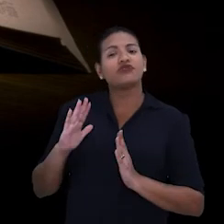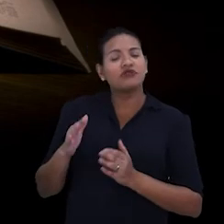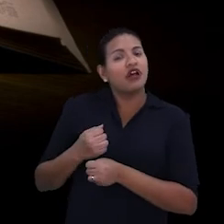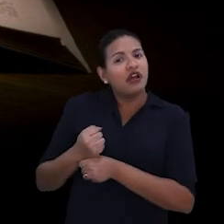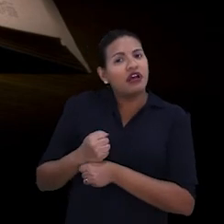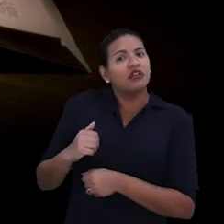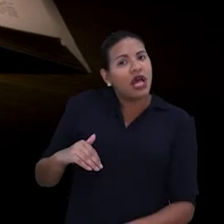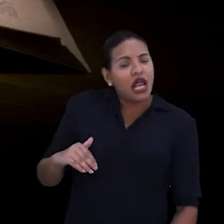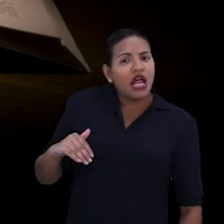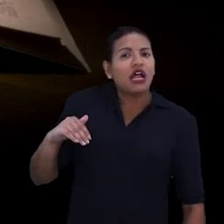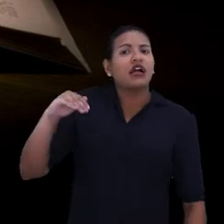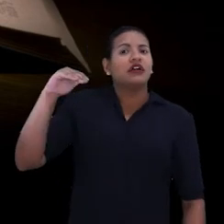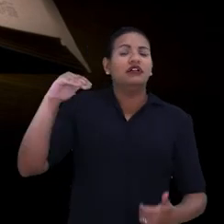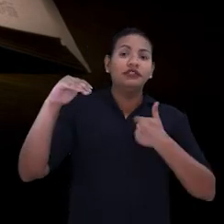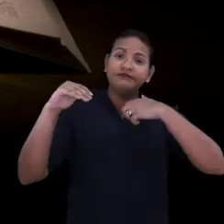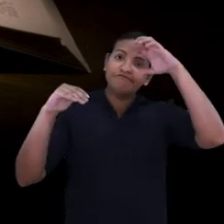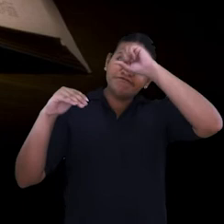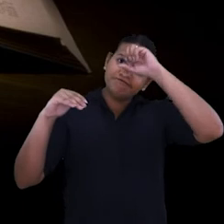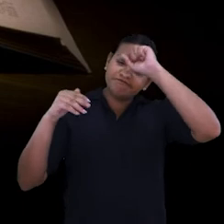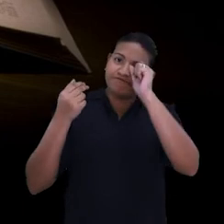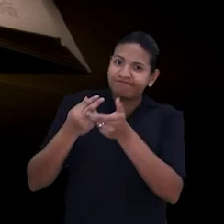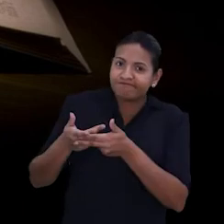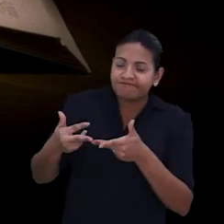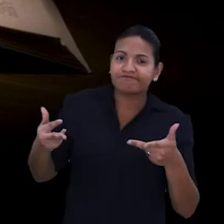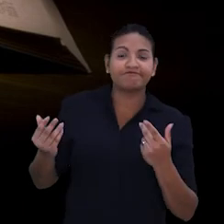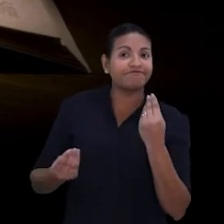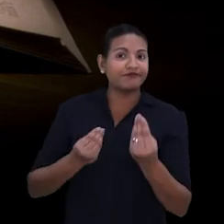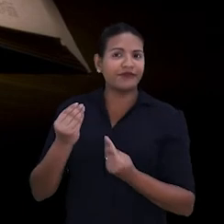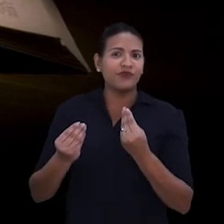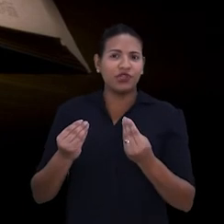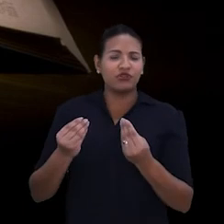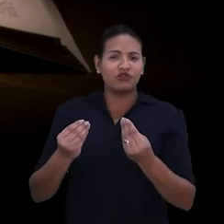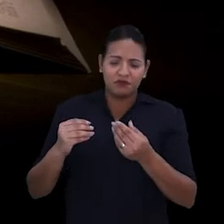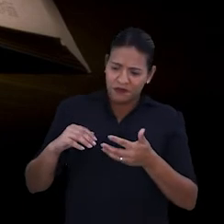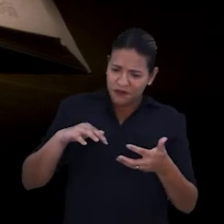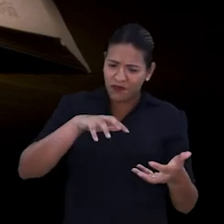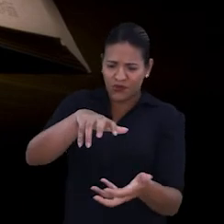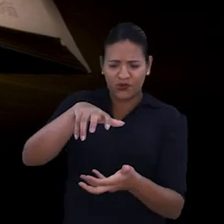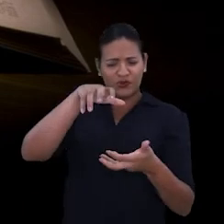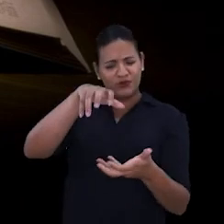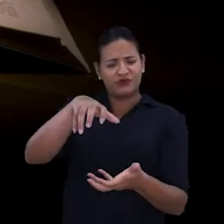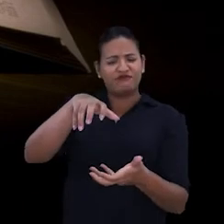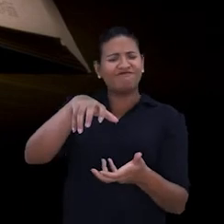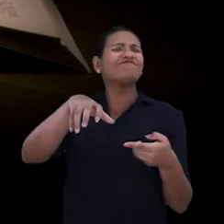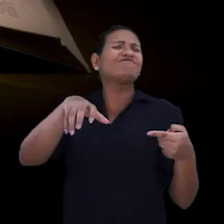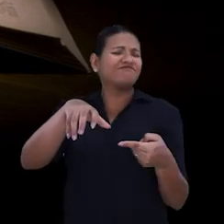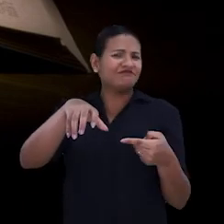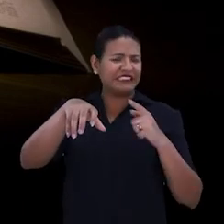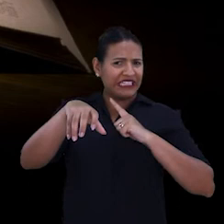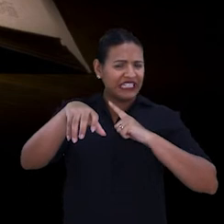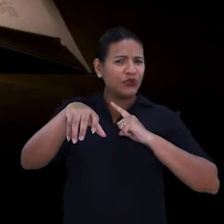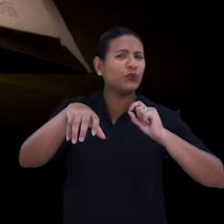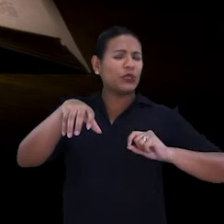coisas, entre as quais o suposto sentido do mundo. Não duvido de que o mundo tenha sentido. Deve ter